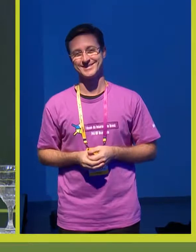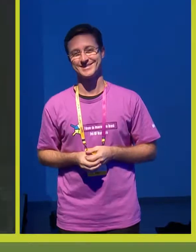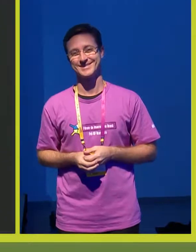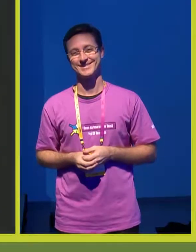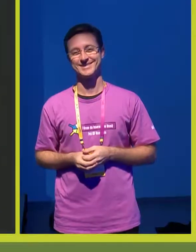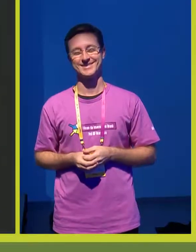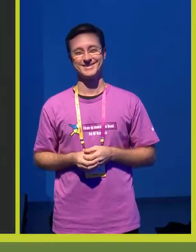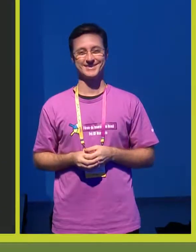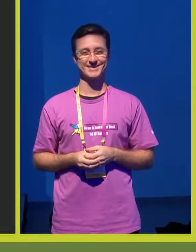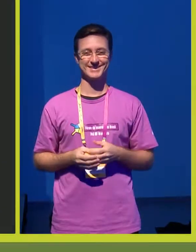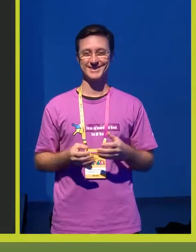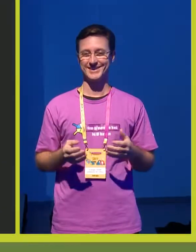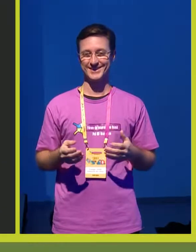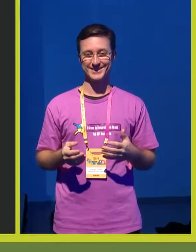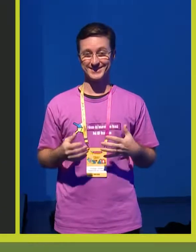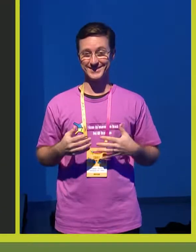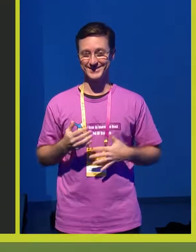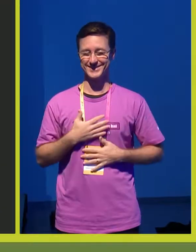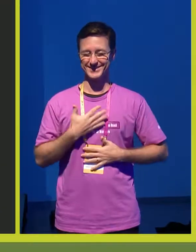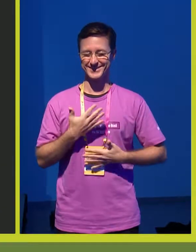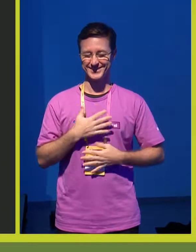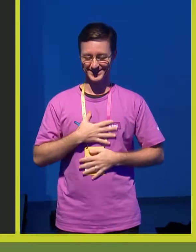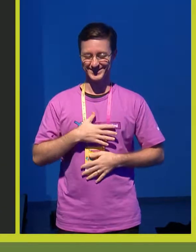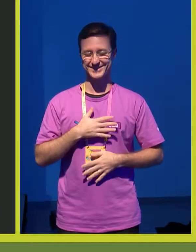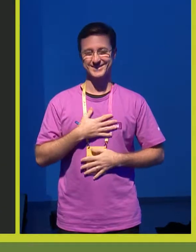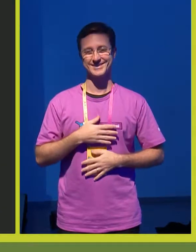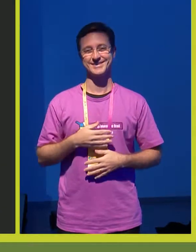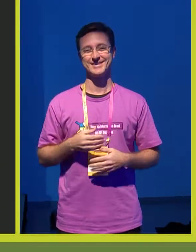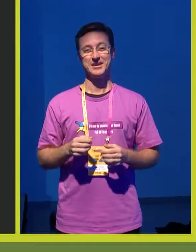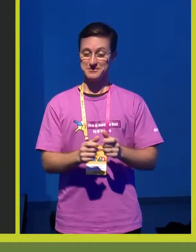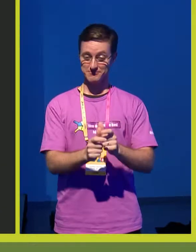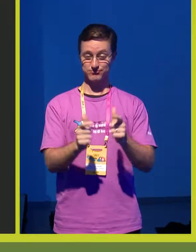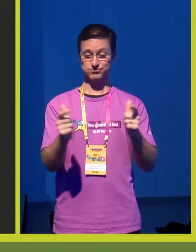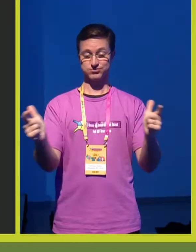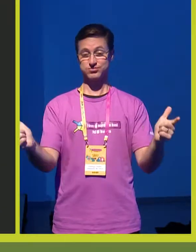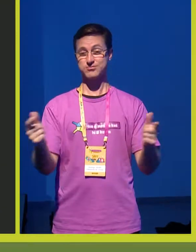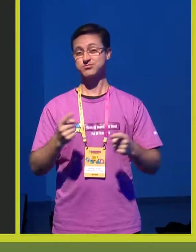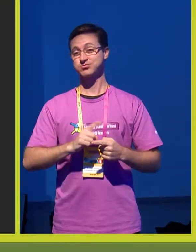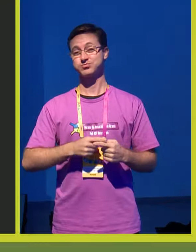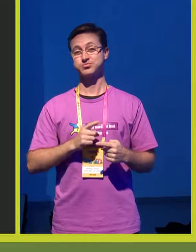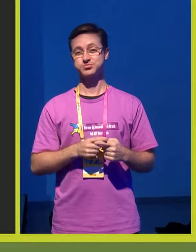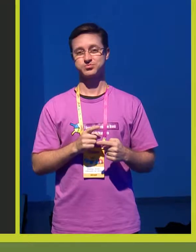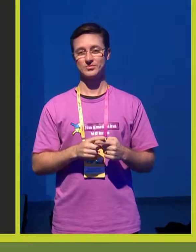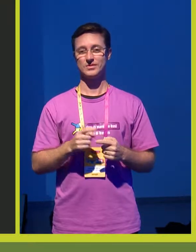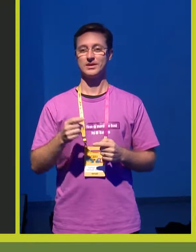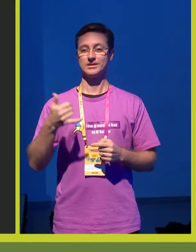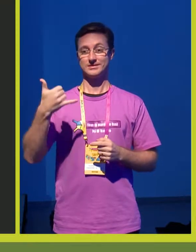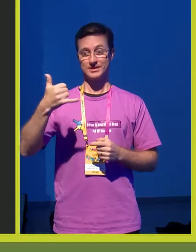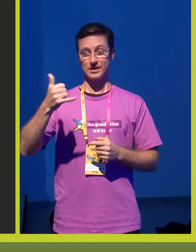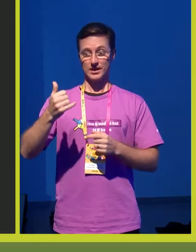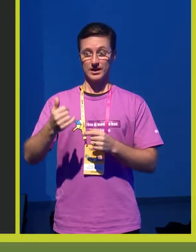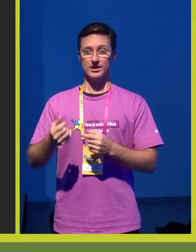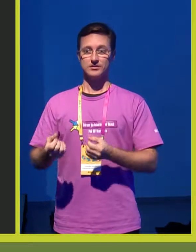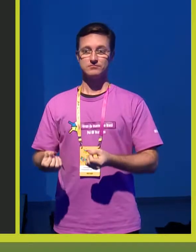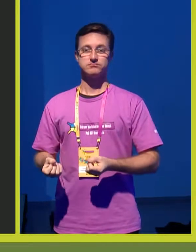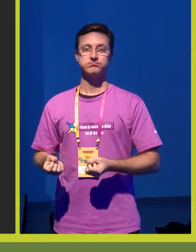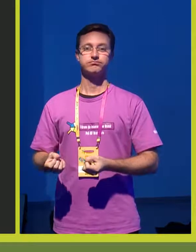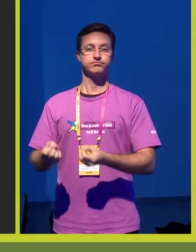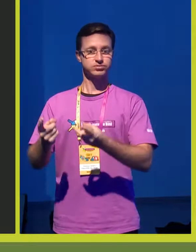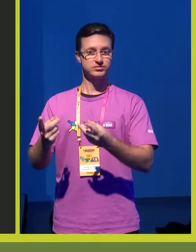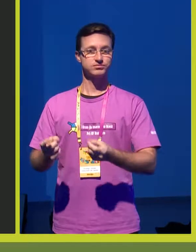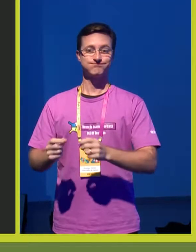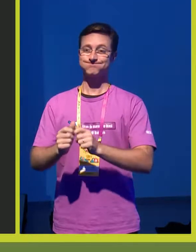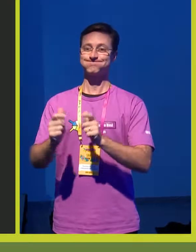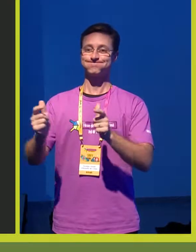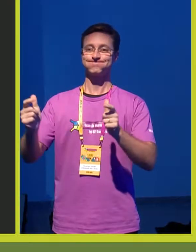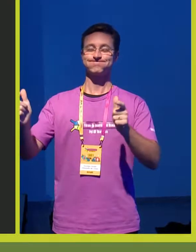aumento tão significativo na quantidade de dispositivos móveis, só para registrar. Mas